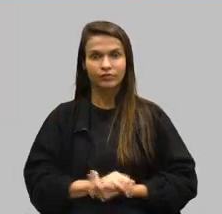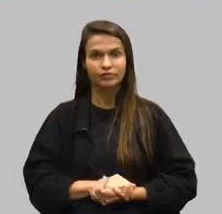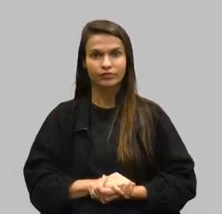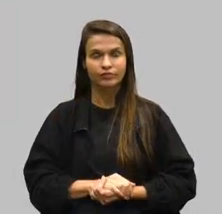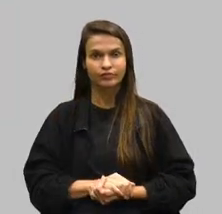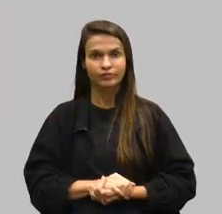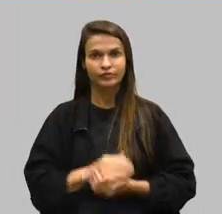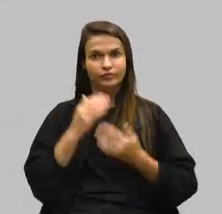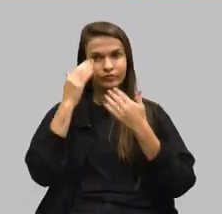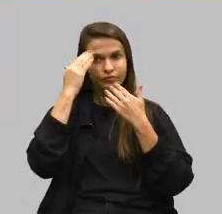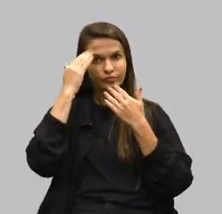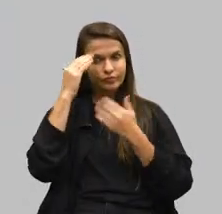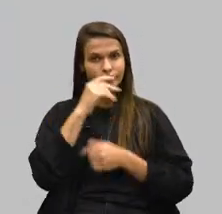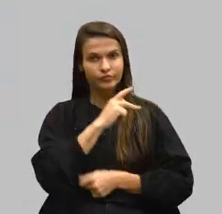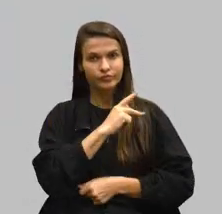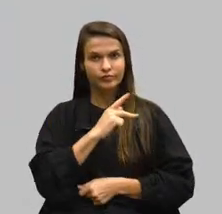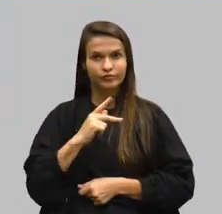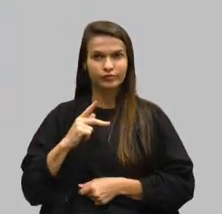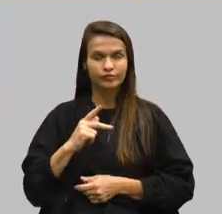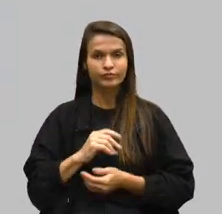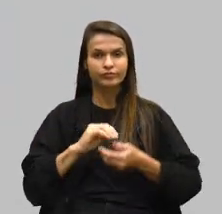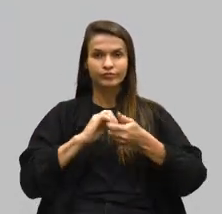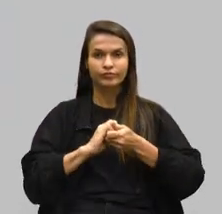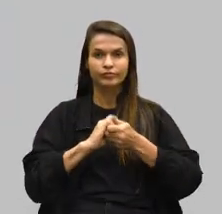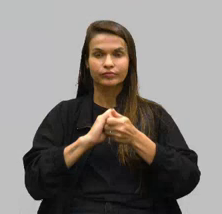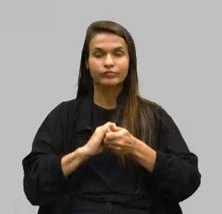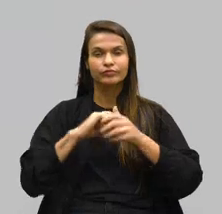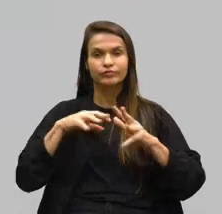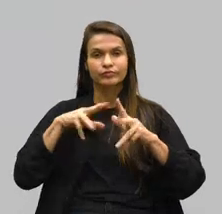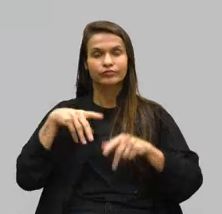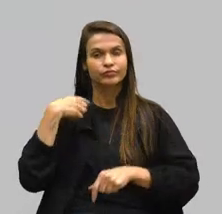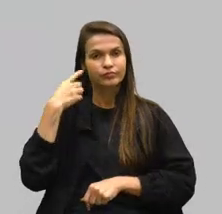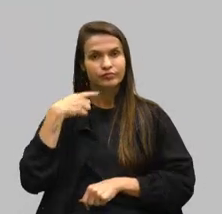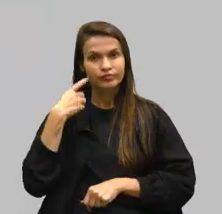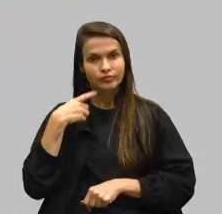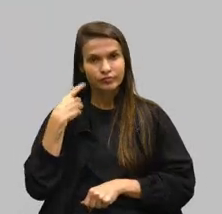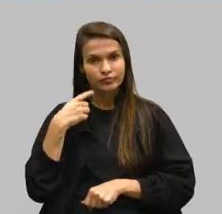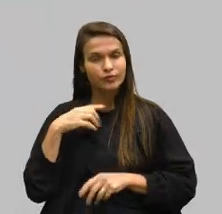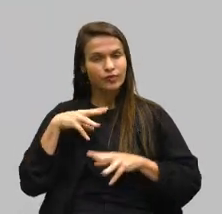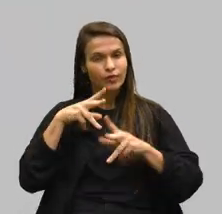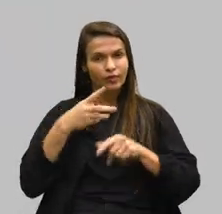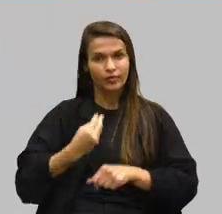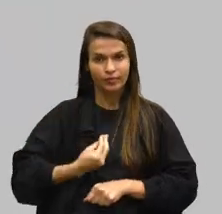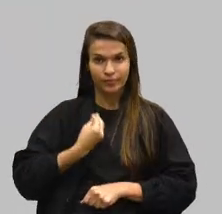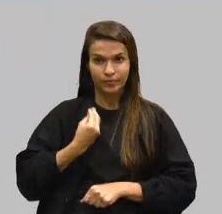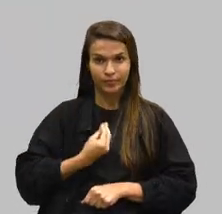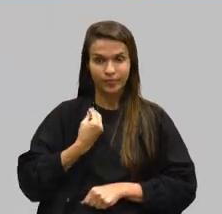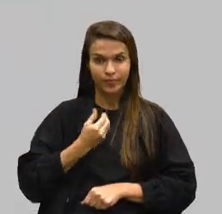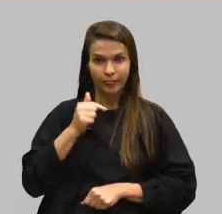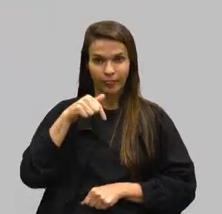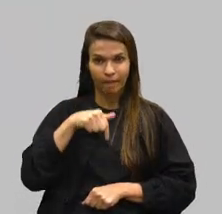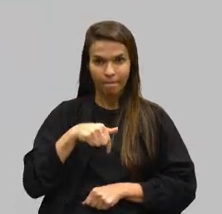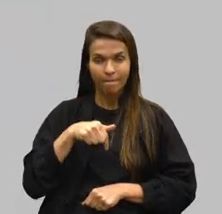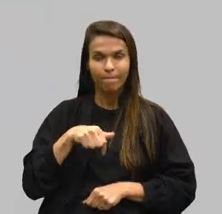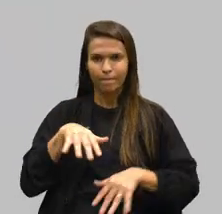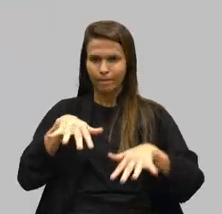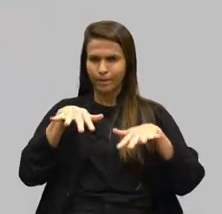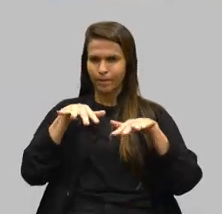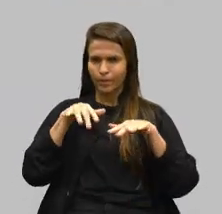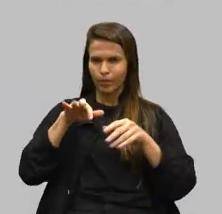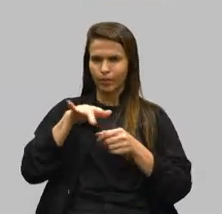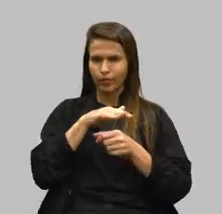Muito obrigado Presidente cumprimento a todos os deputados deputadas todos os presentes aqui galeria cheia aqueles que